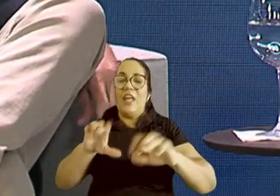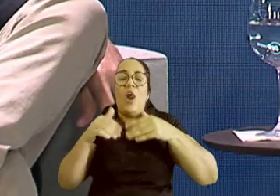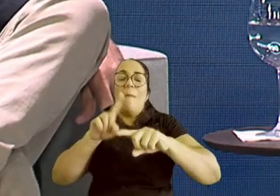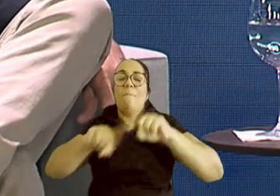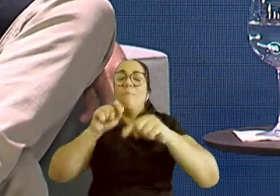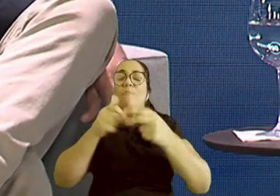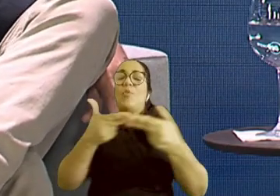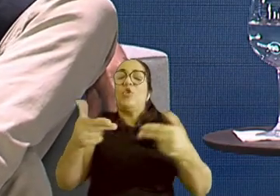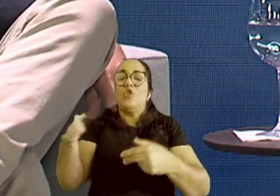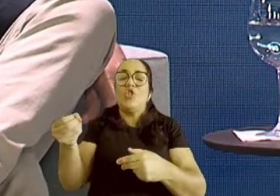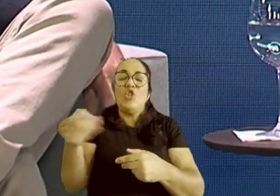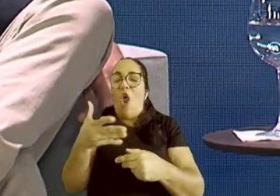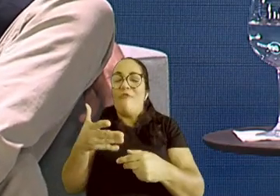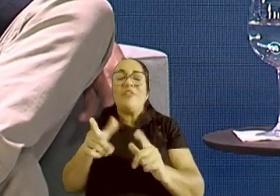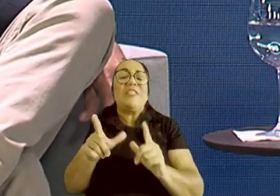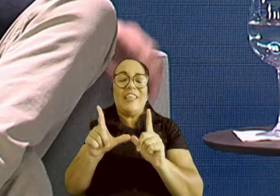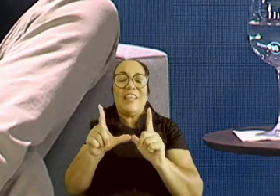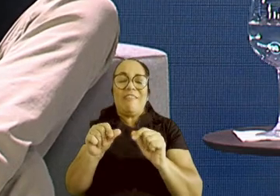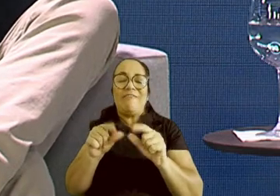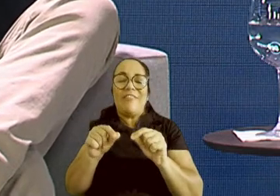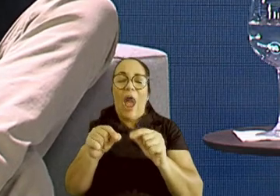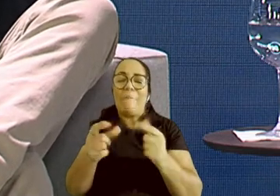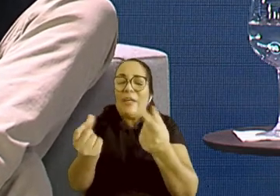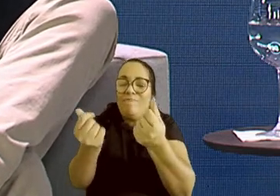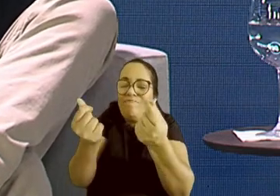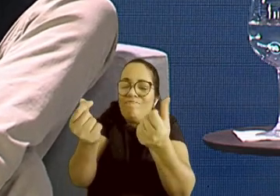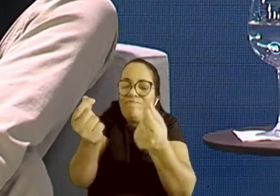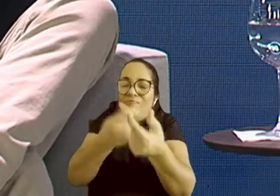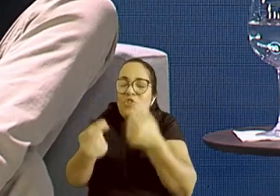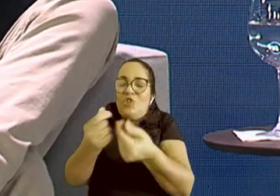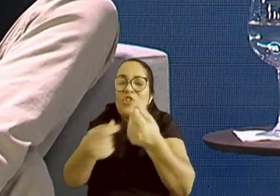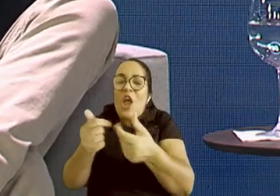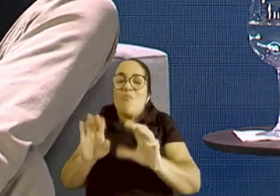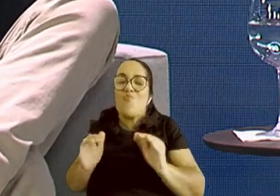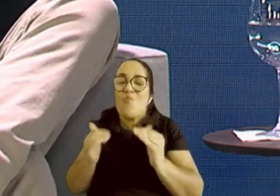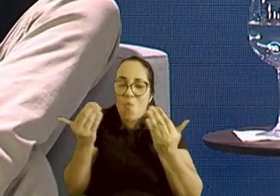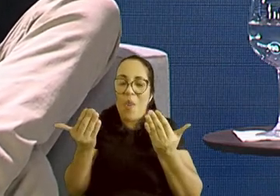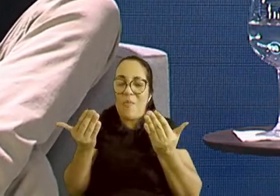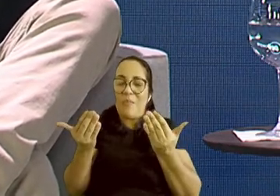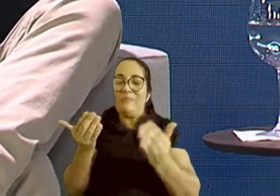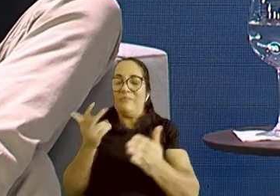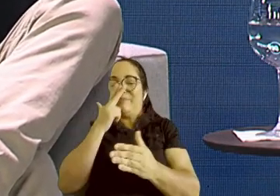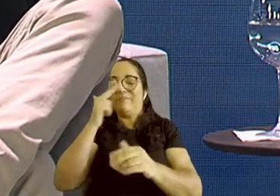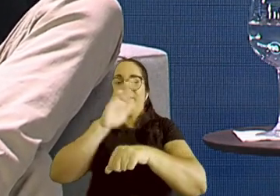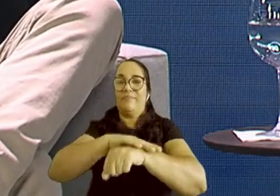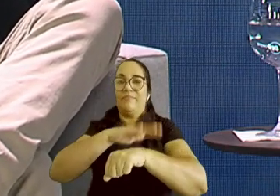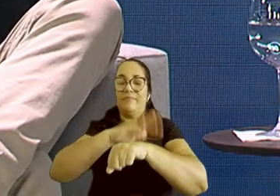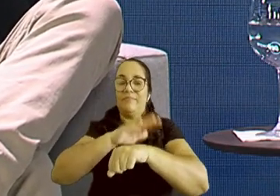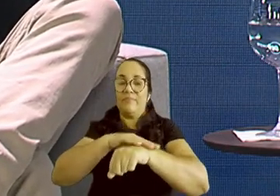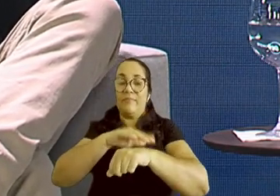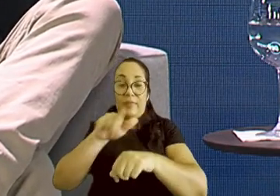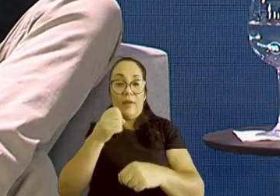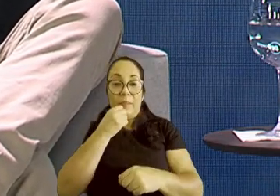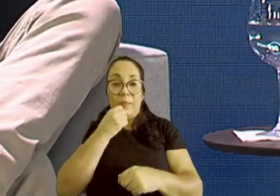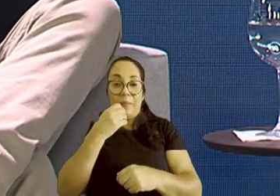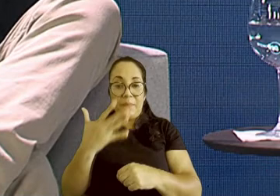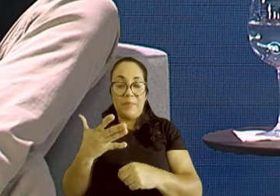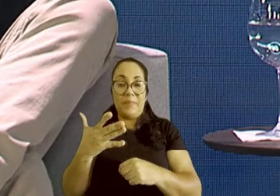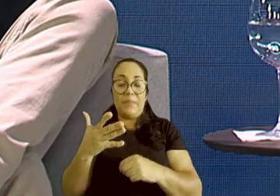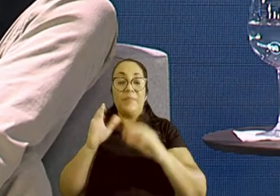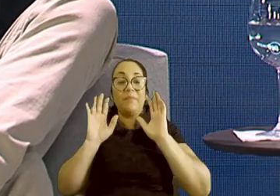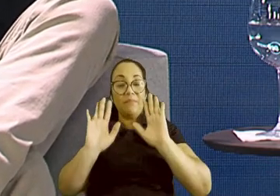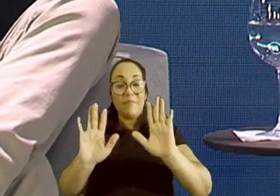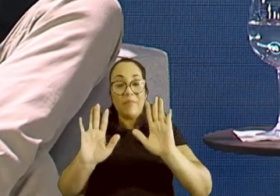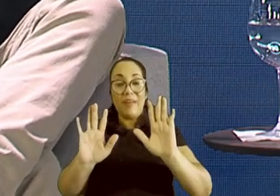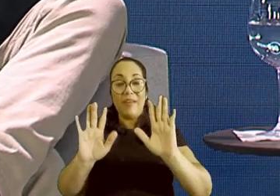fazer o a diferença no futuro então acho que o momento é um momento é bom no sentido de encontrar